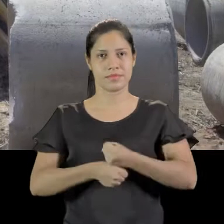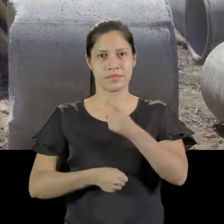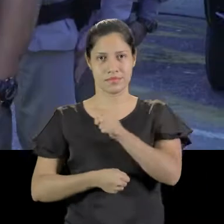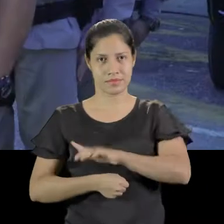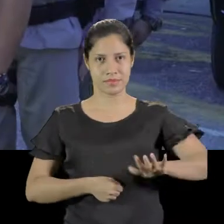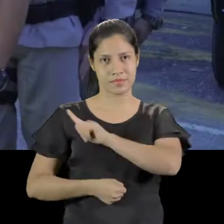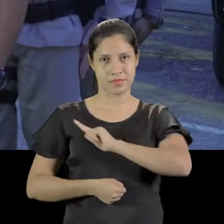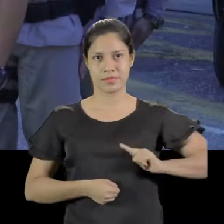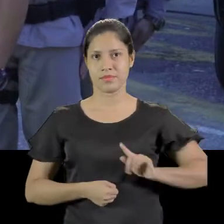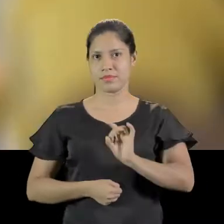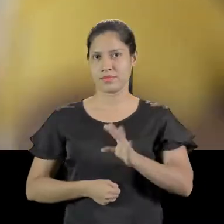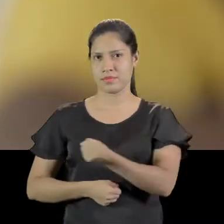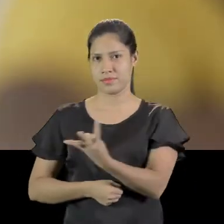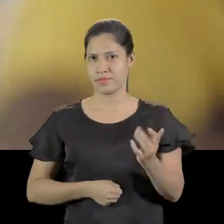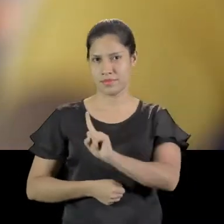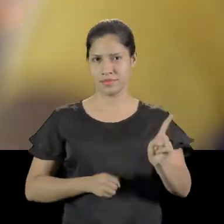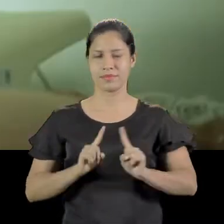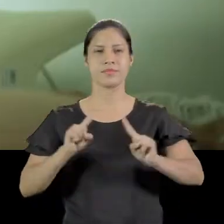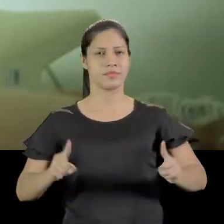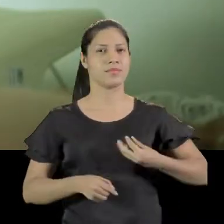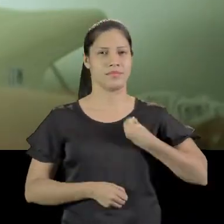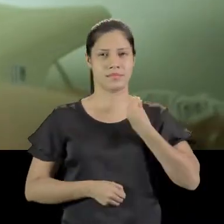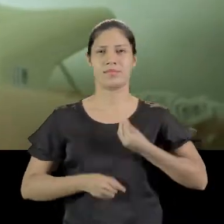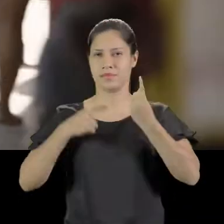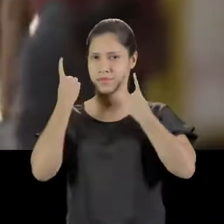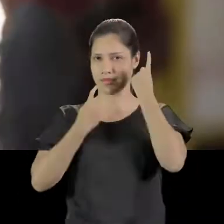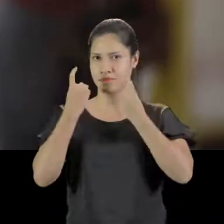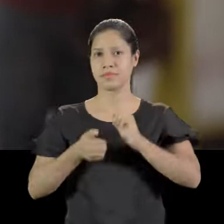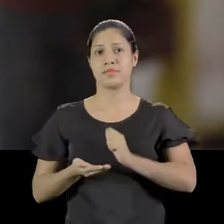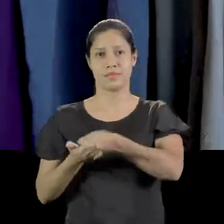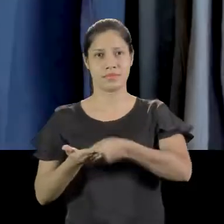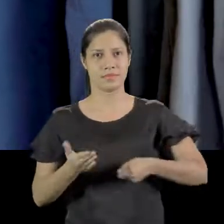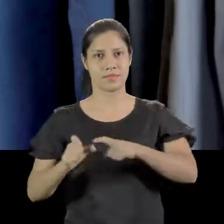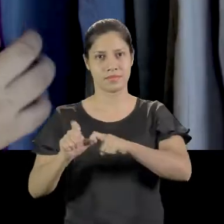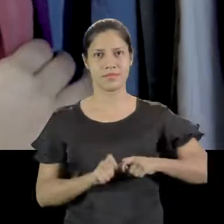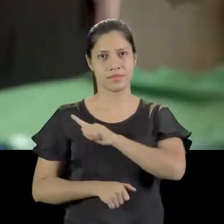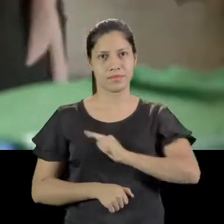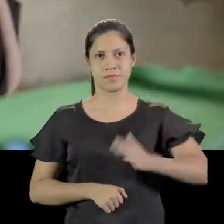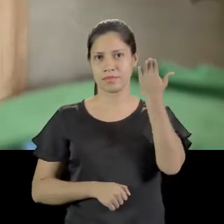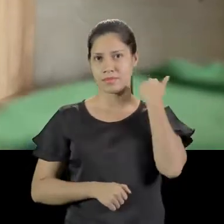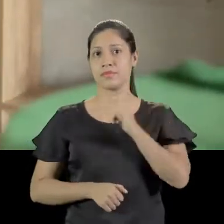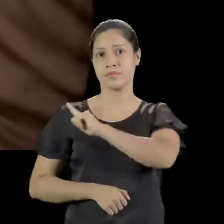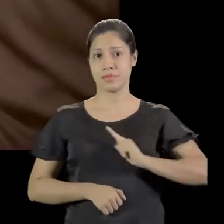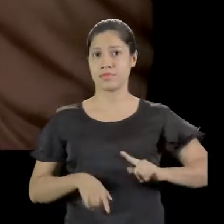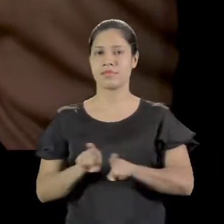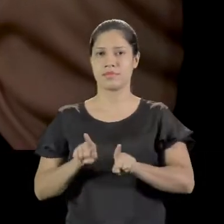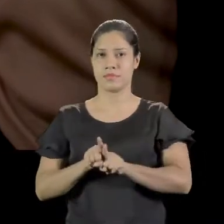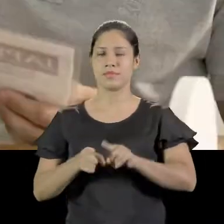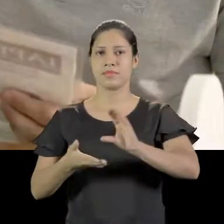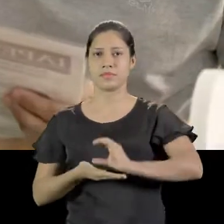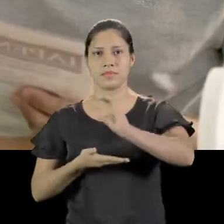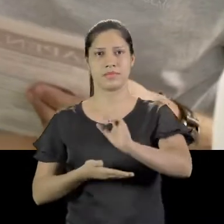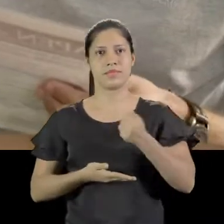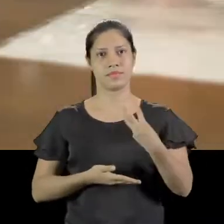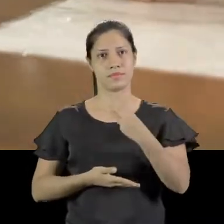Um ano e meio de governo não se mede só em números, se mede em vidas. Além de pagar as dívidas do governo passado, o governo também